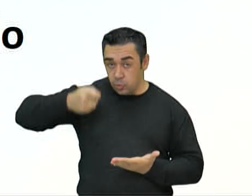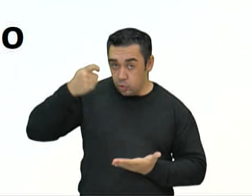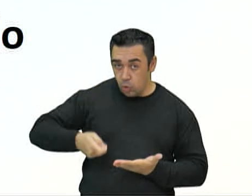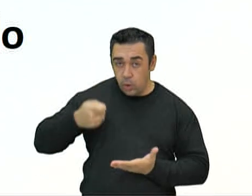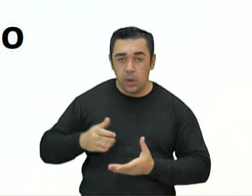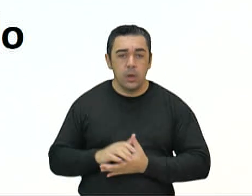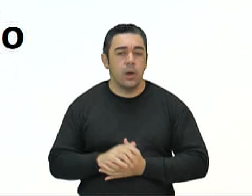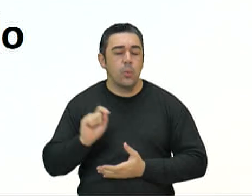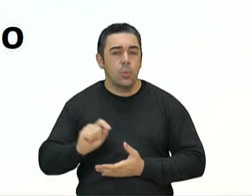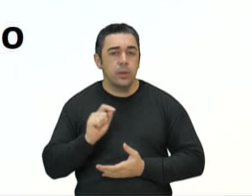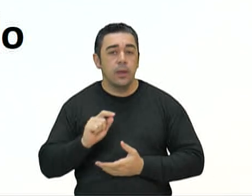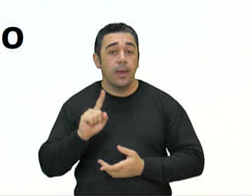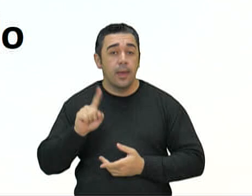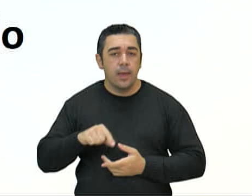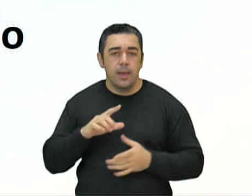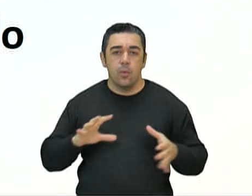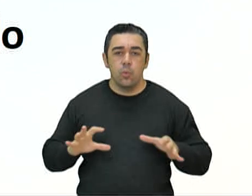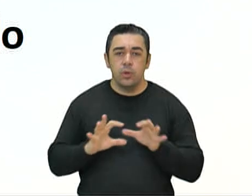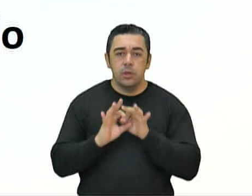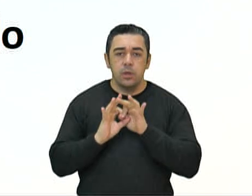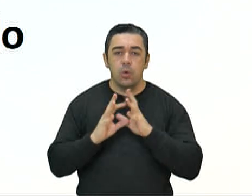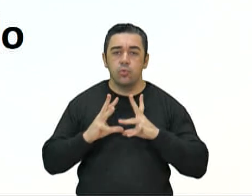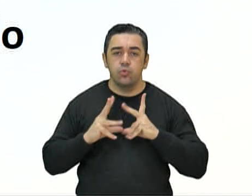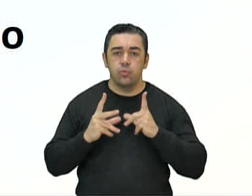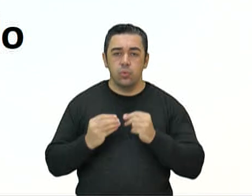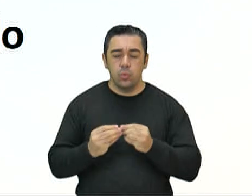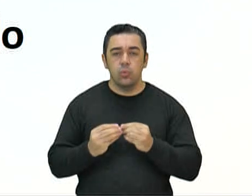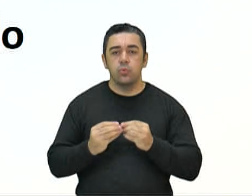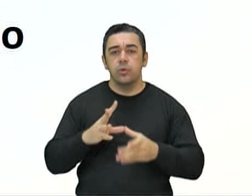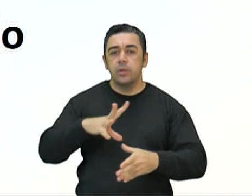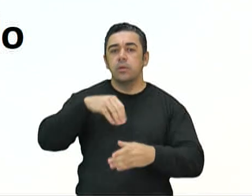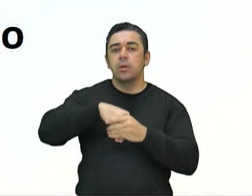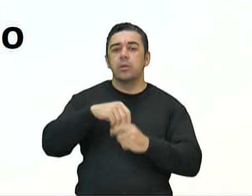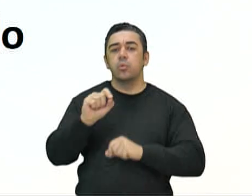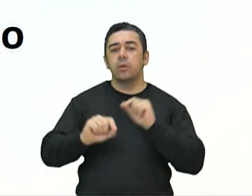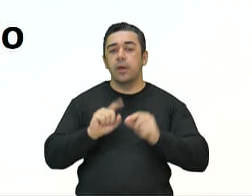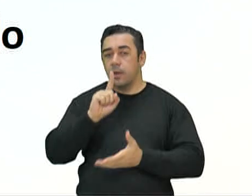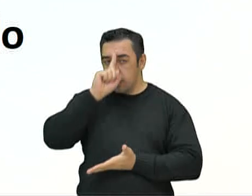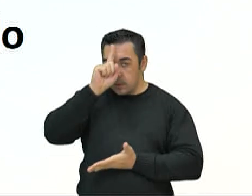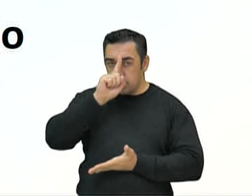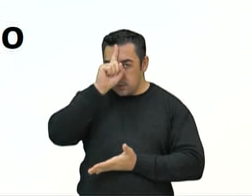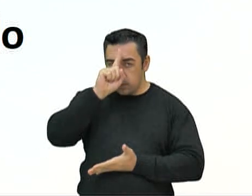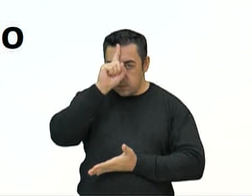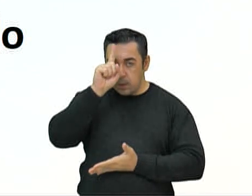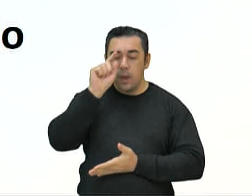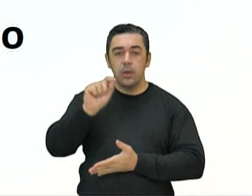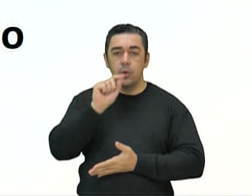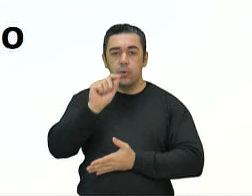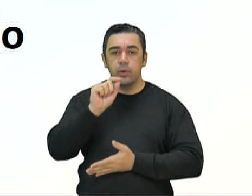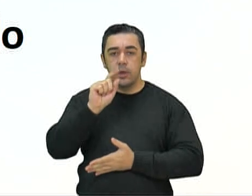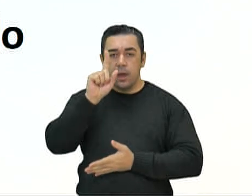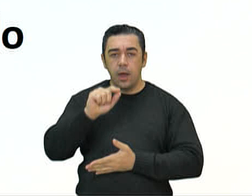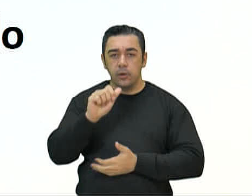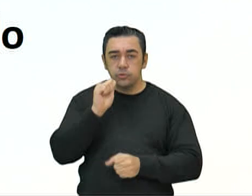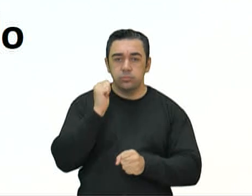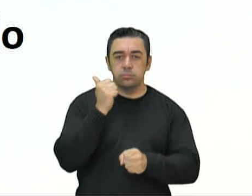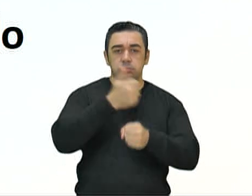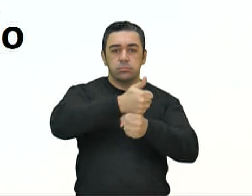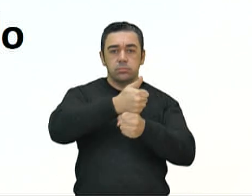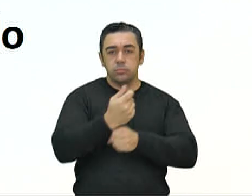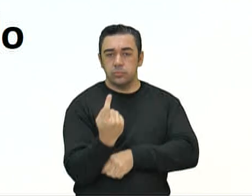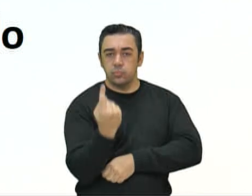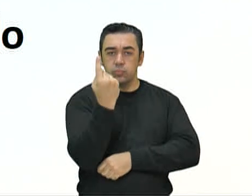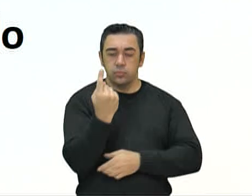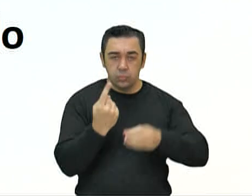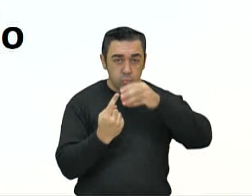disso, defendem a união de todos em torno das ideias do líder único. E ainda, você viu nas últimas